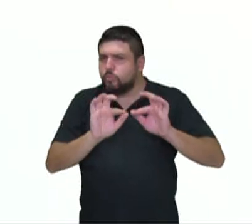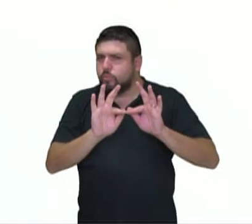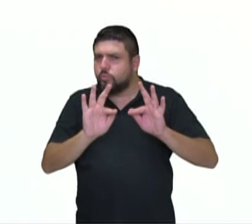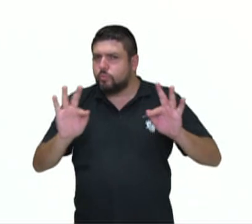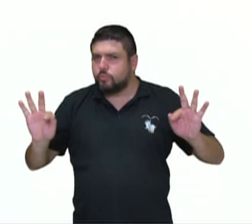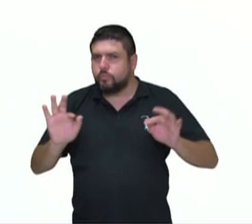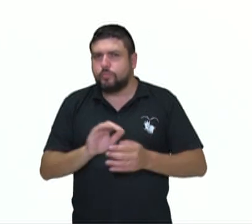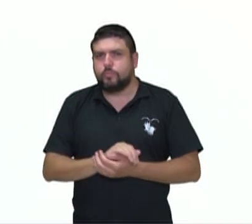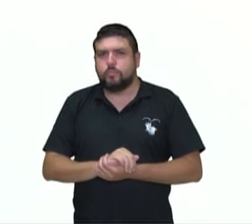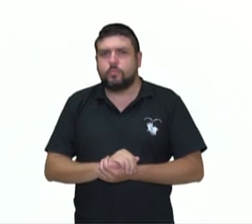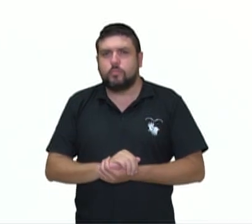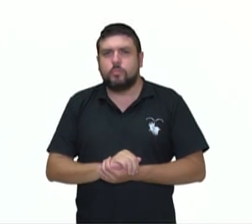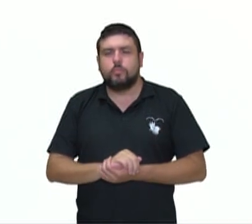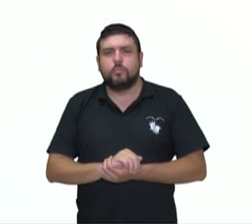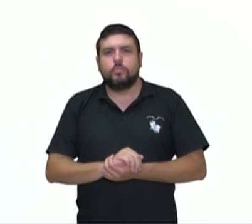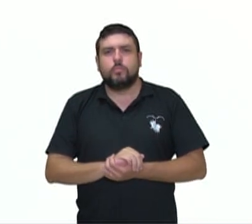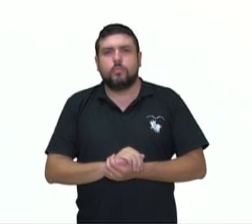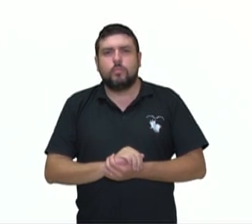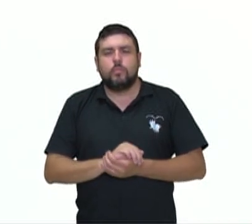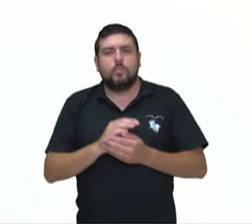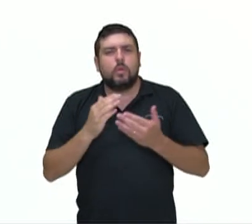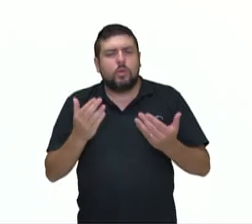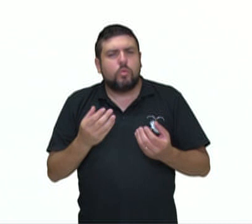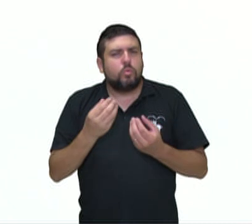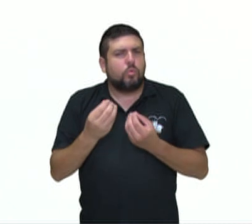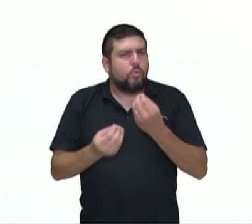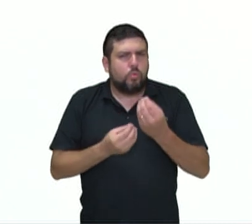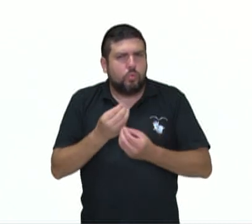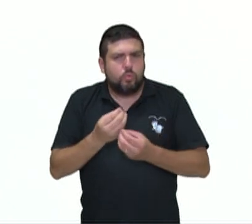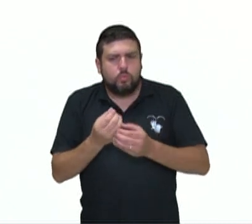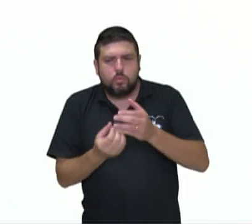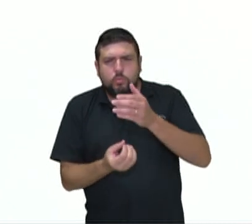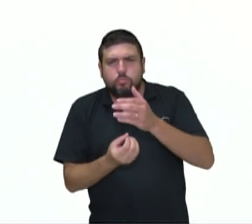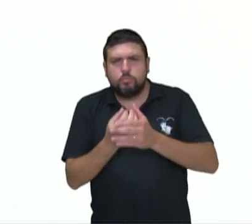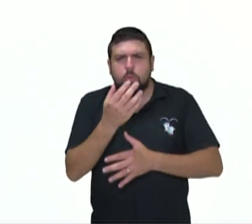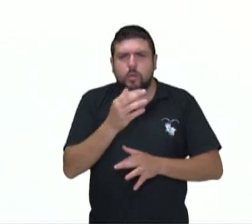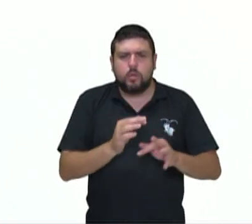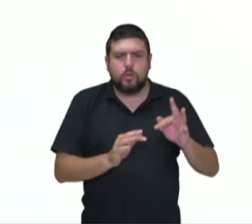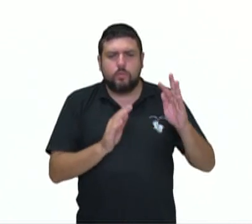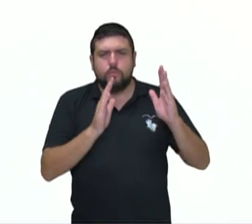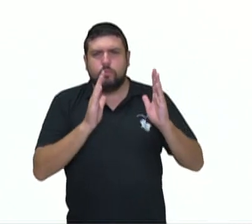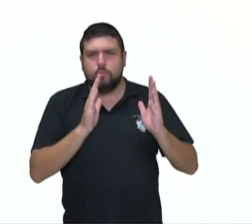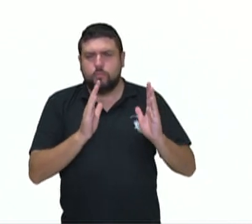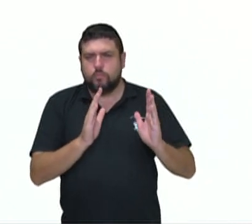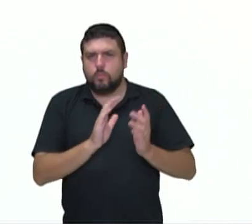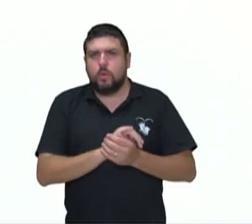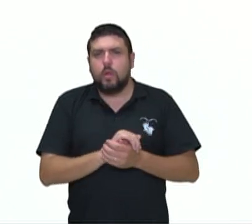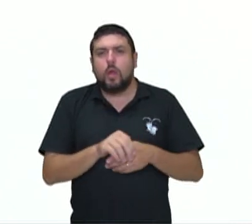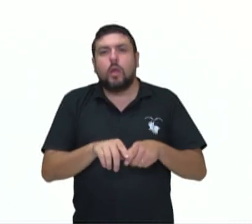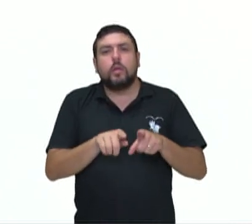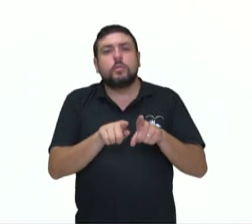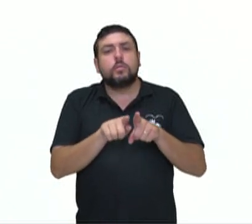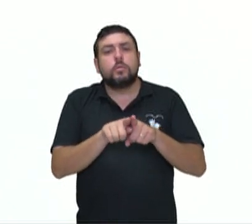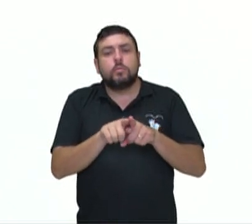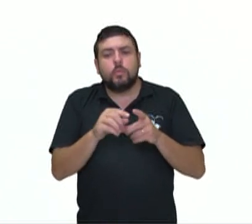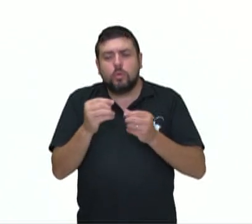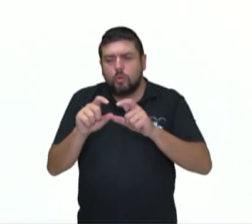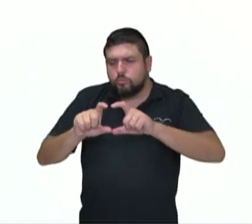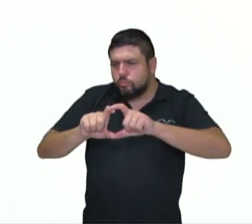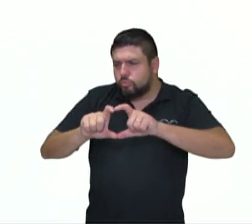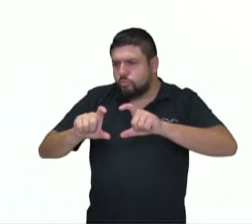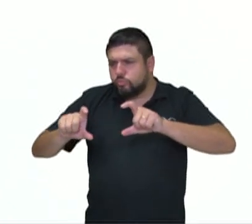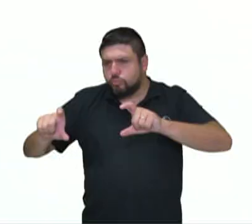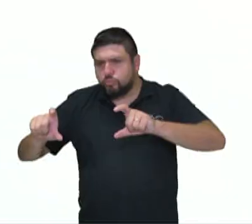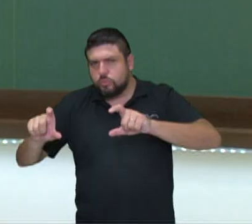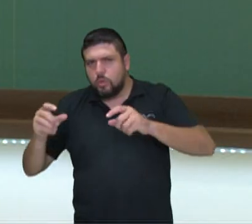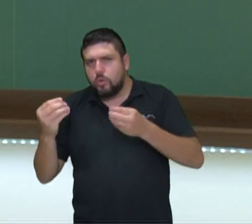Identificar, então, a lei de formação de uma função afim e a partir da sua representação algébrica ou gráfica.